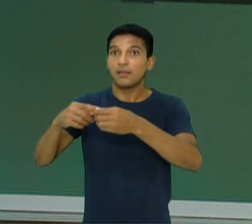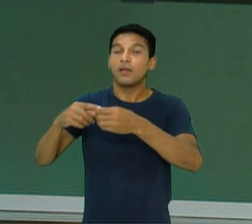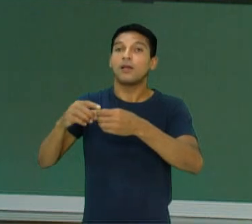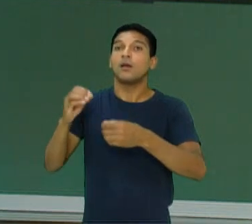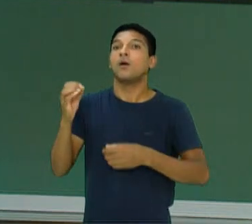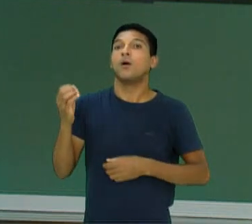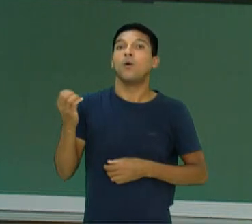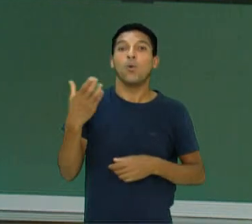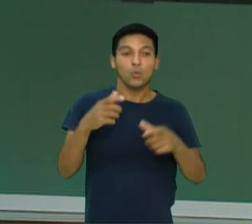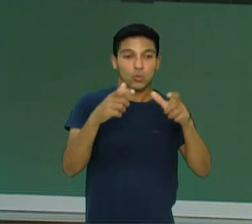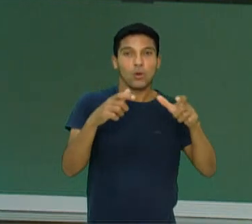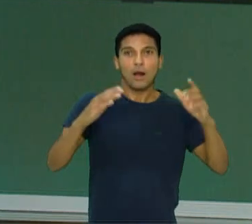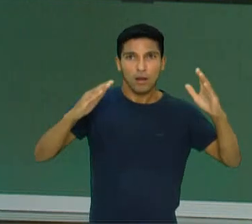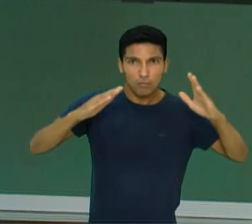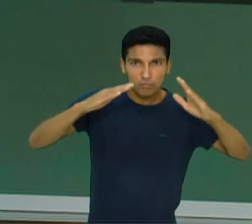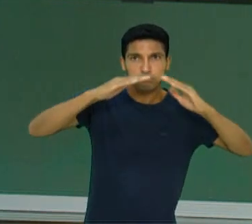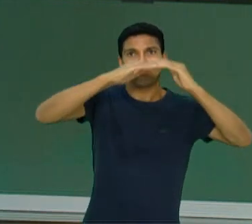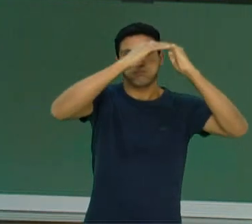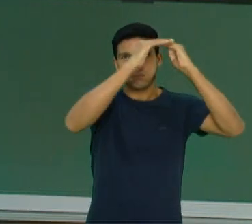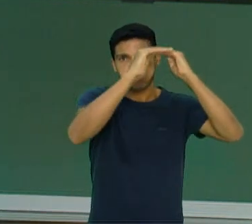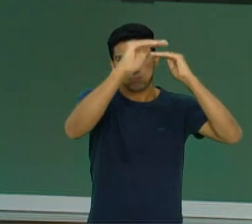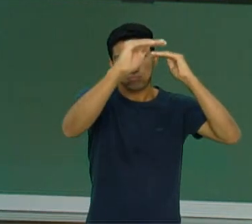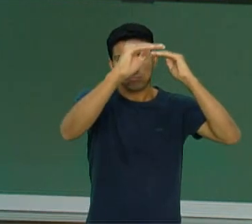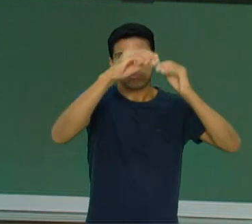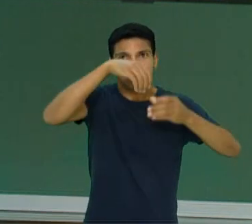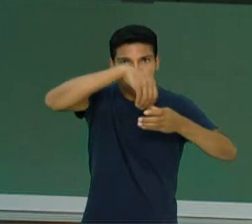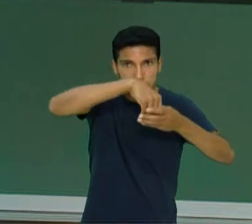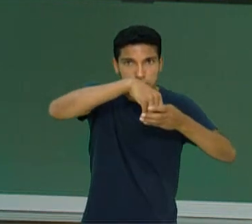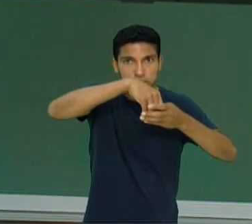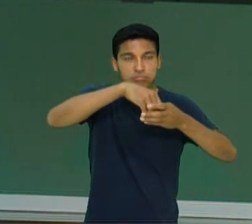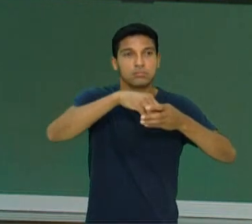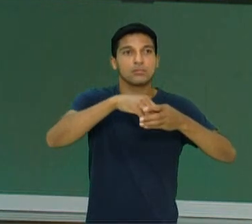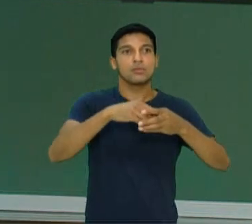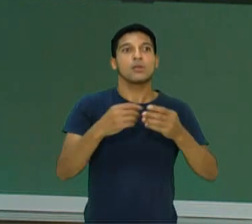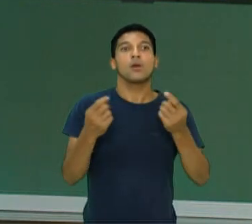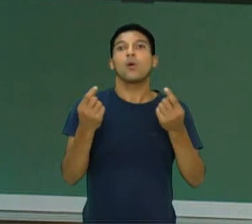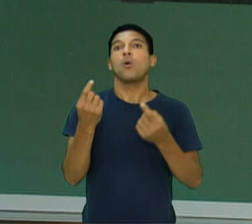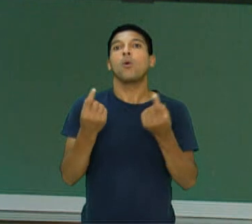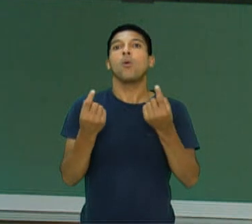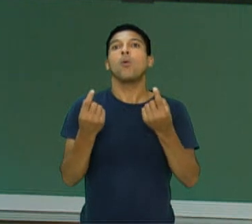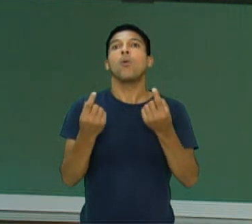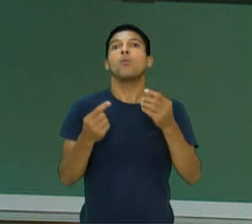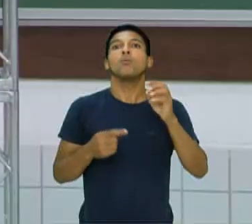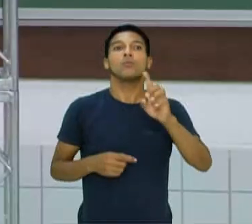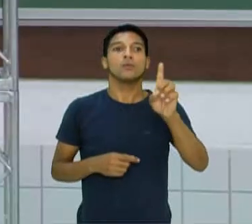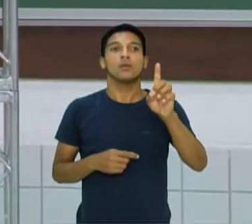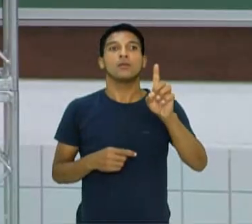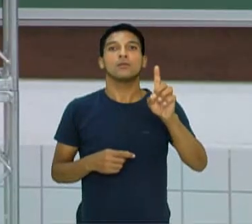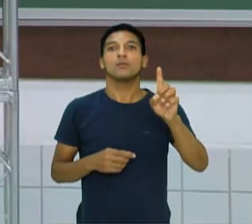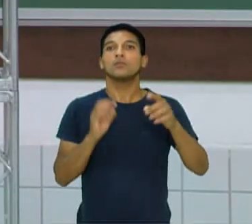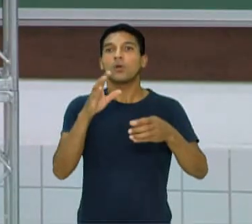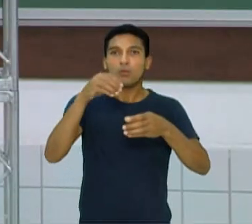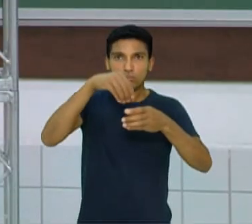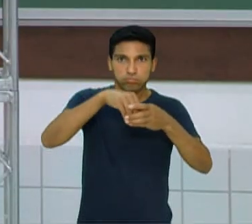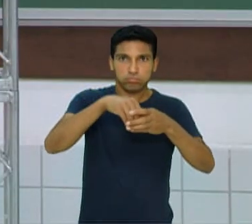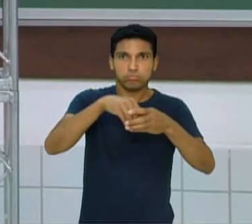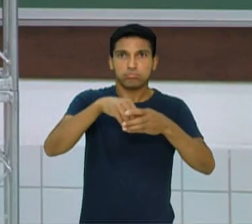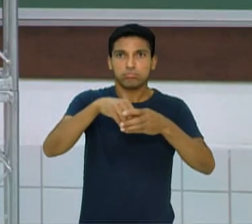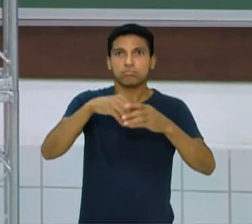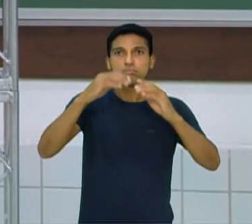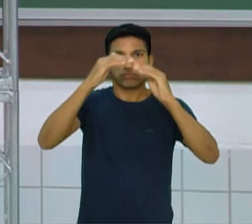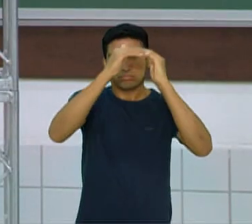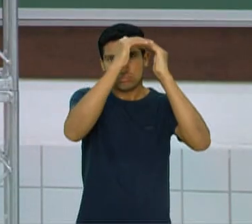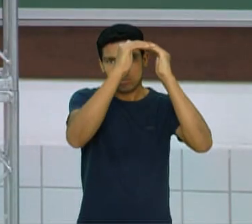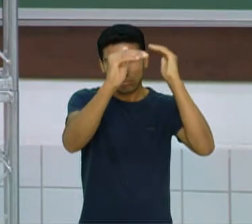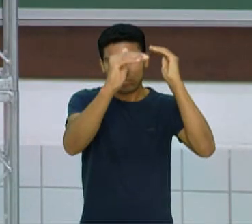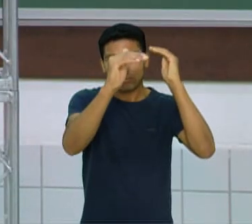Ou alternativa D. Praticados apenas em ambientes fechados. Mais um tempinho para